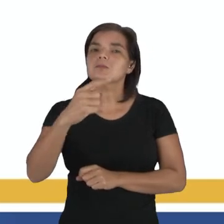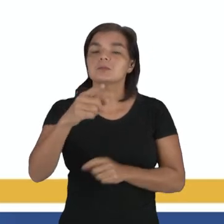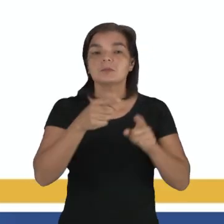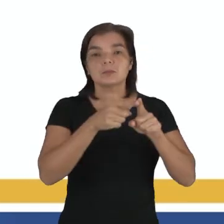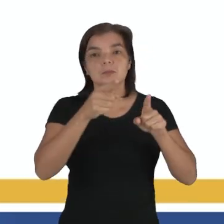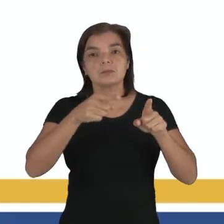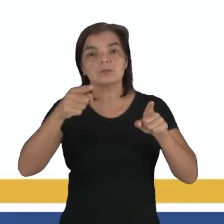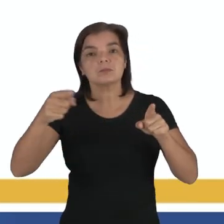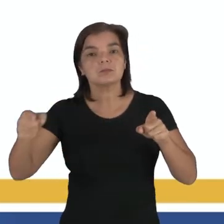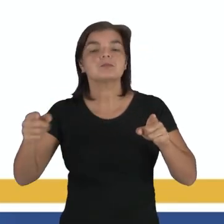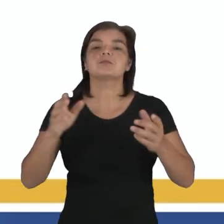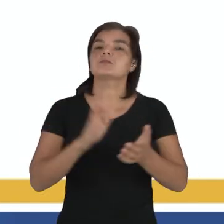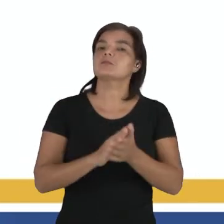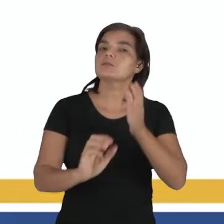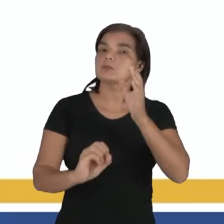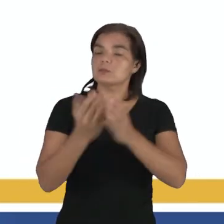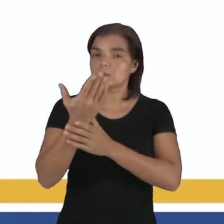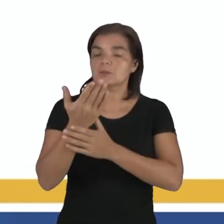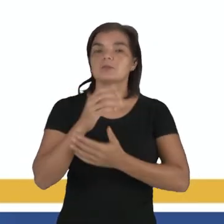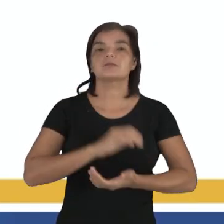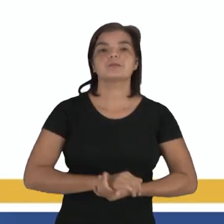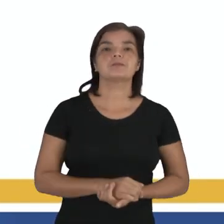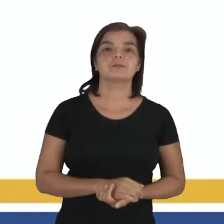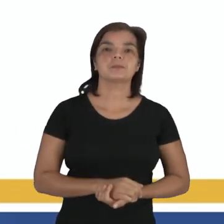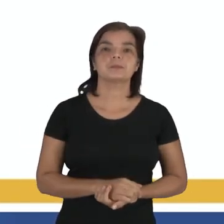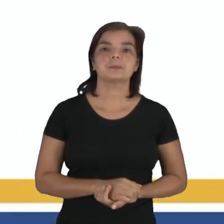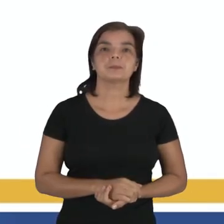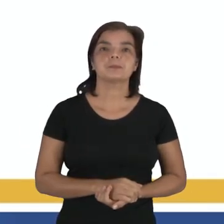processo pelo qual ocorre a radiação.